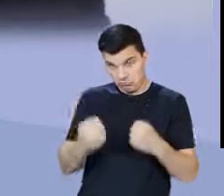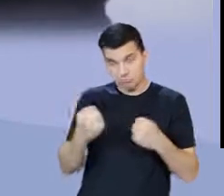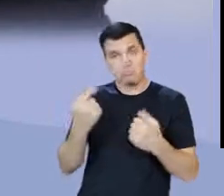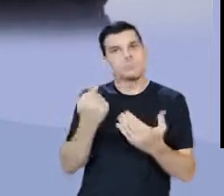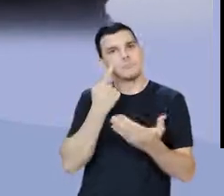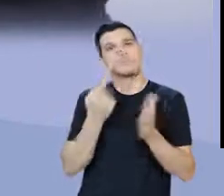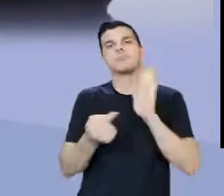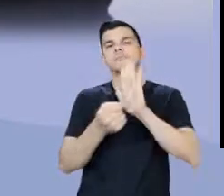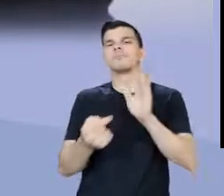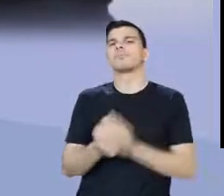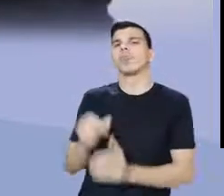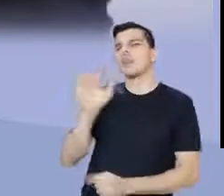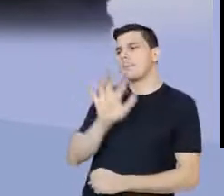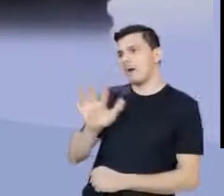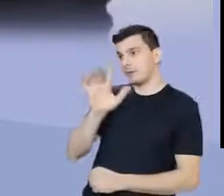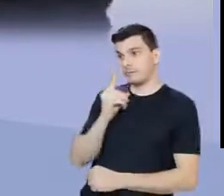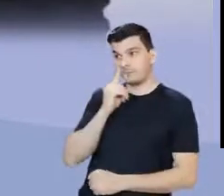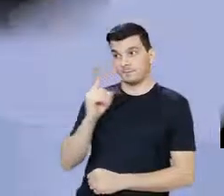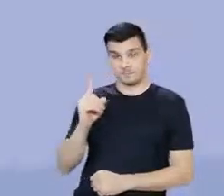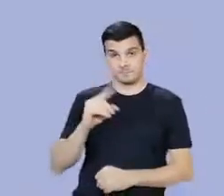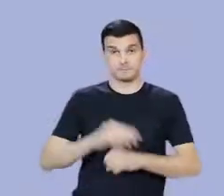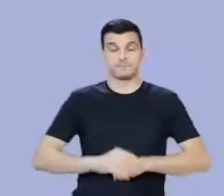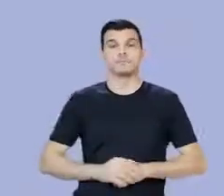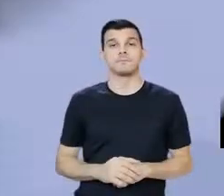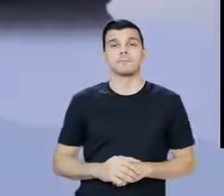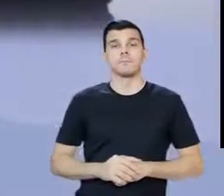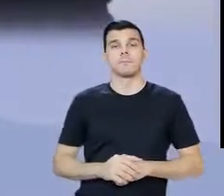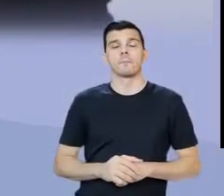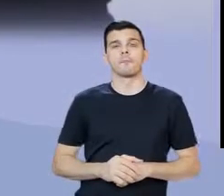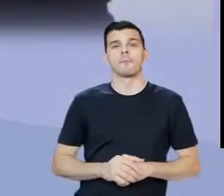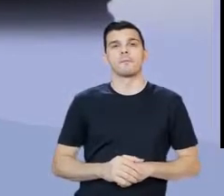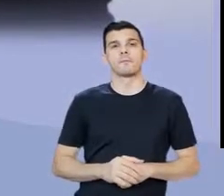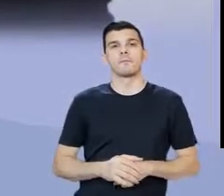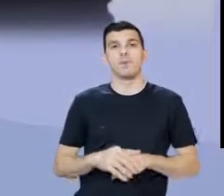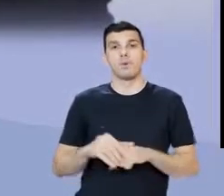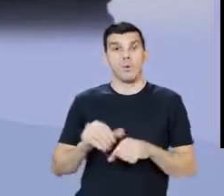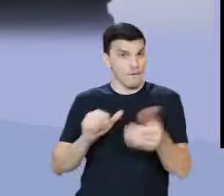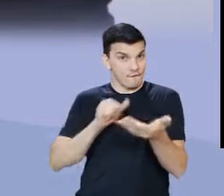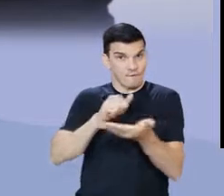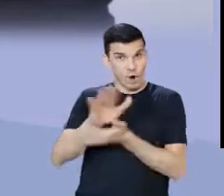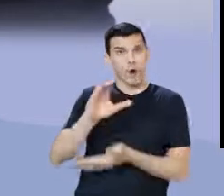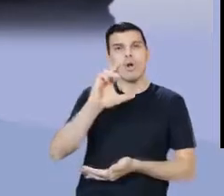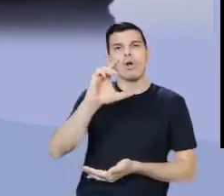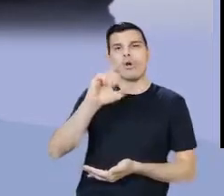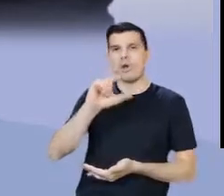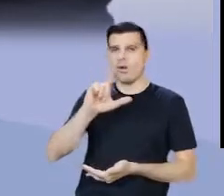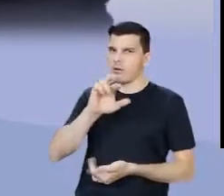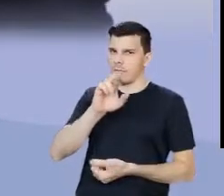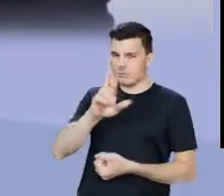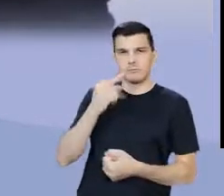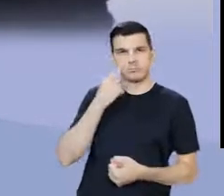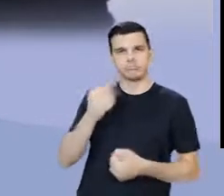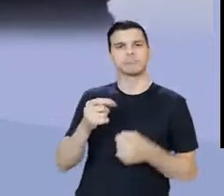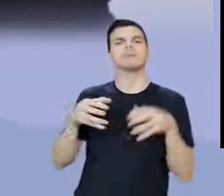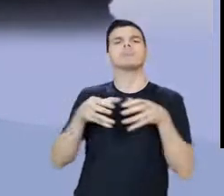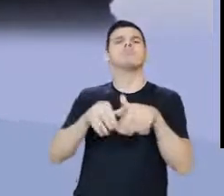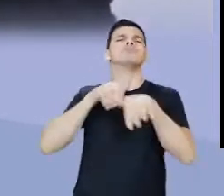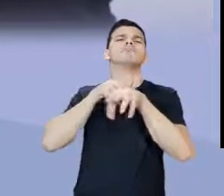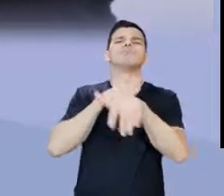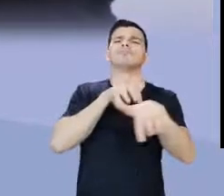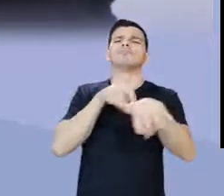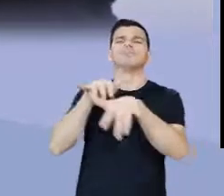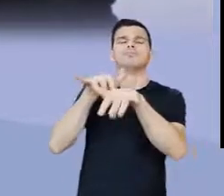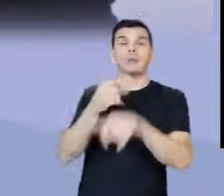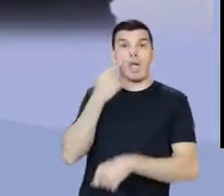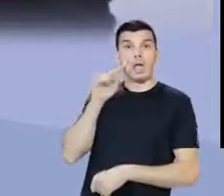como isso pode cair para você. Observe a imagem aí em cima. Isso, né? Já deu para identificar que é um movimento fora Collor, né? Uma multidão